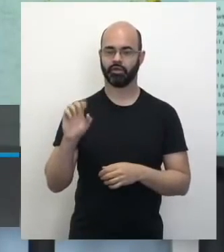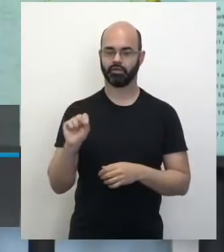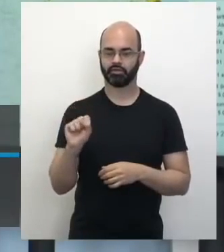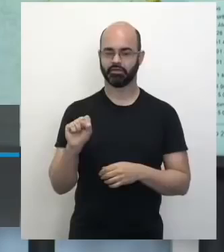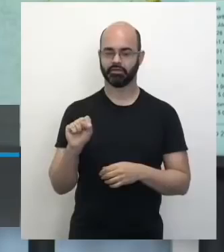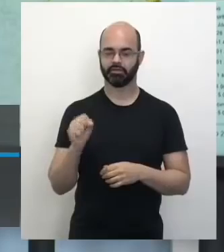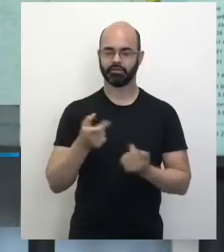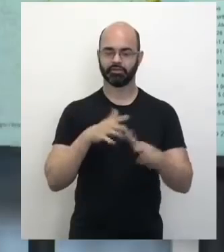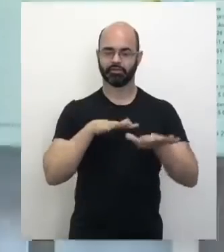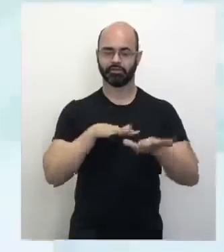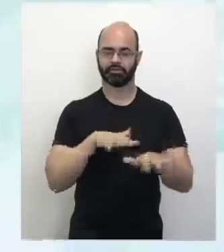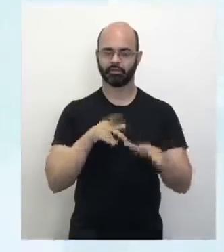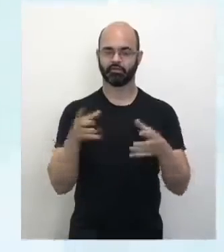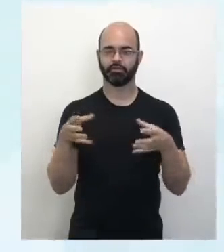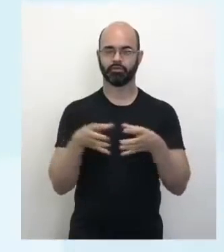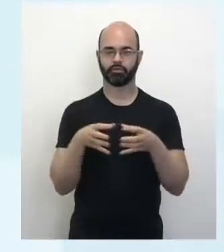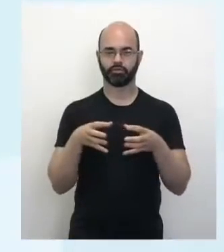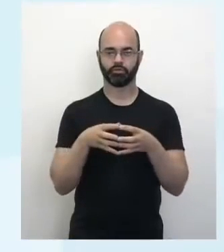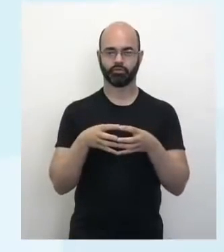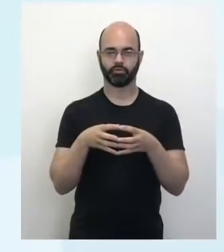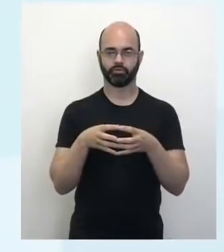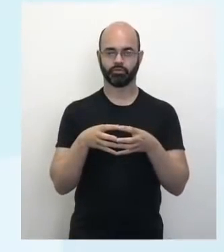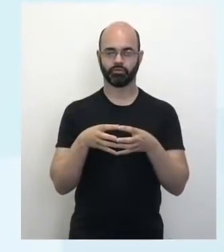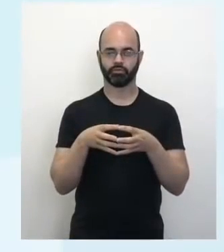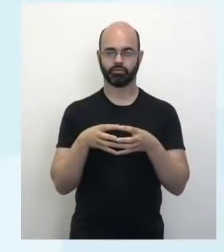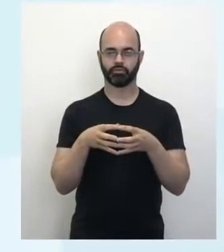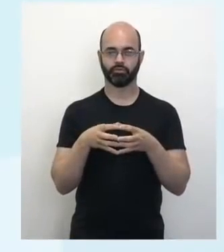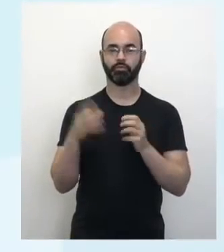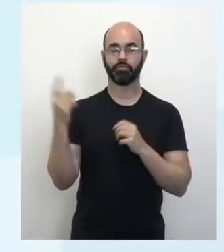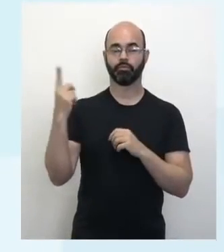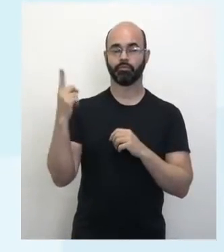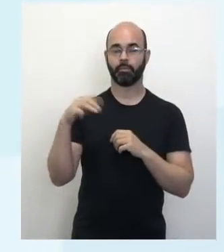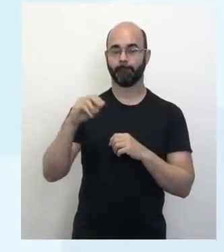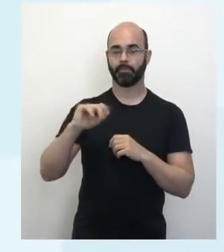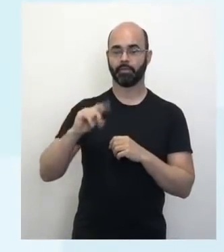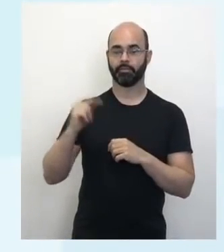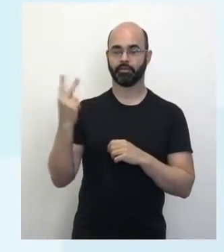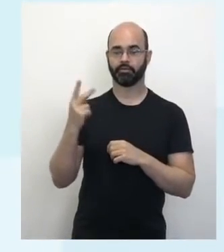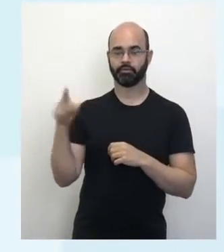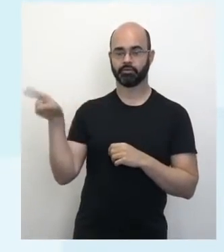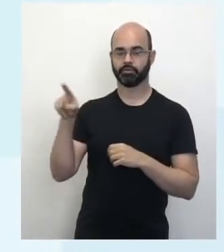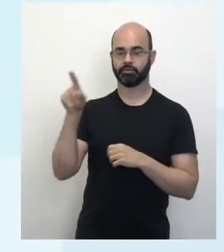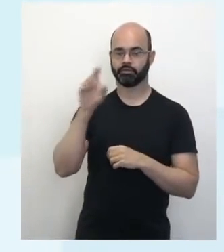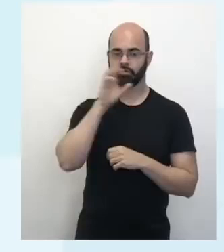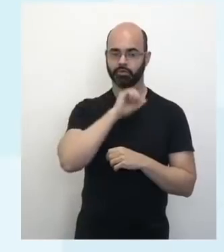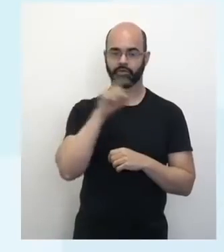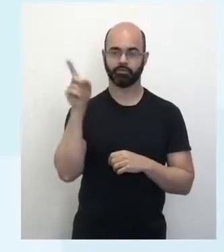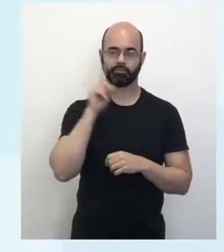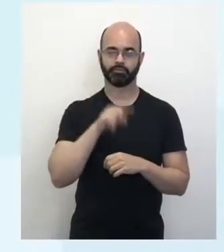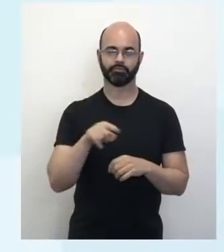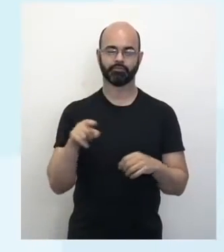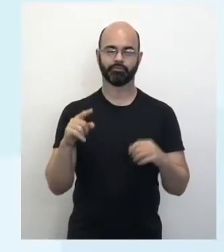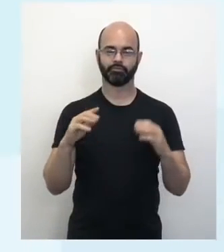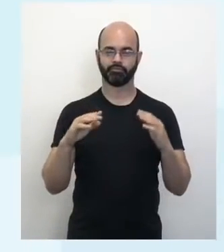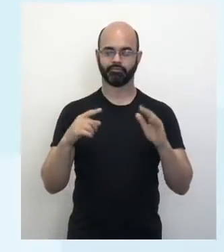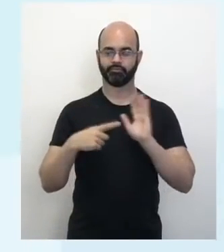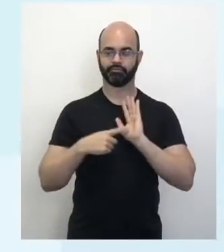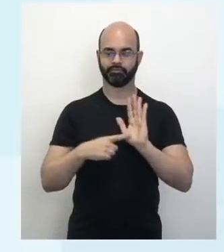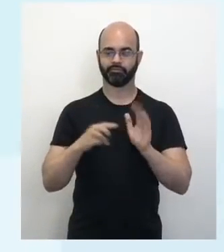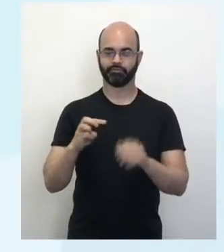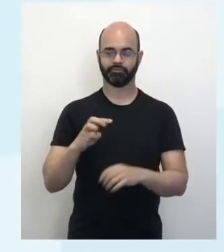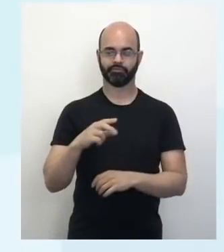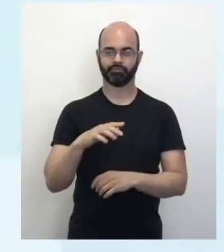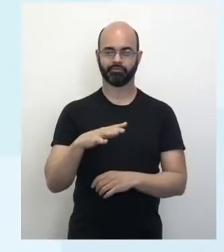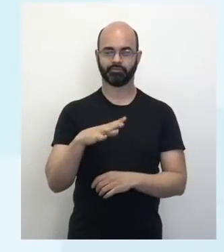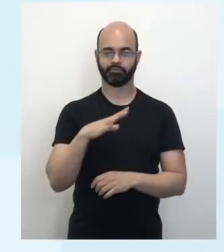Universais. Para finalizar a aula, 2 mapinhas rapidinho. O primeiro deles é da distribuição da população urbana, que é mais concentrada aí na